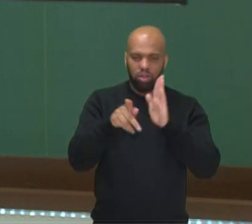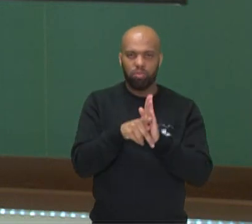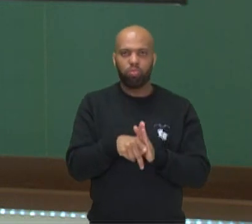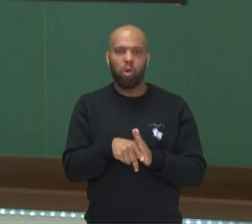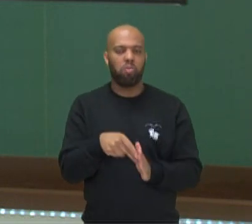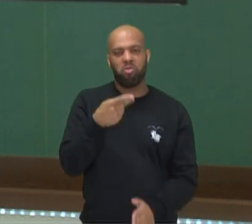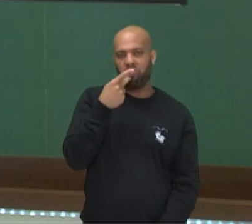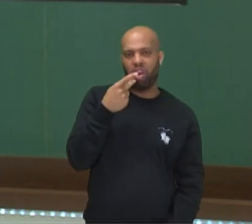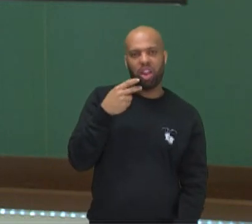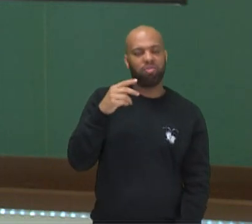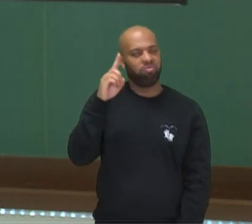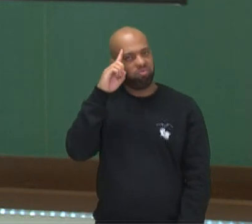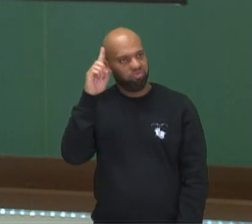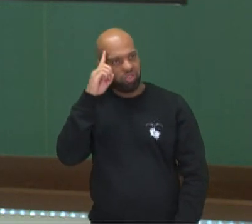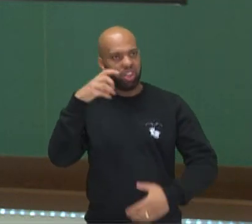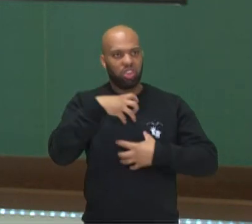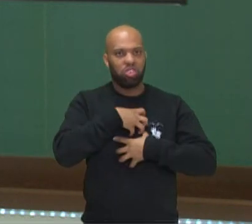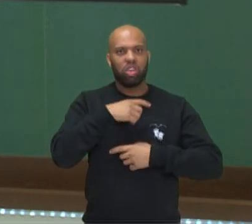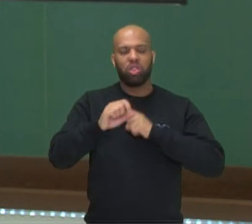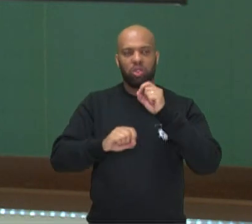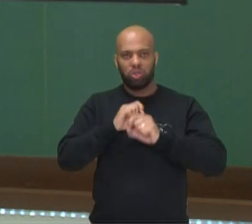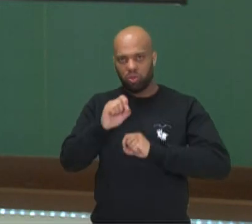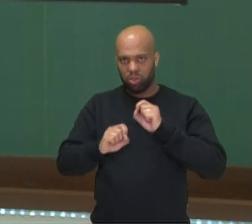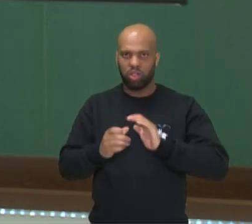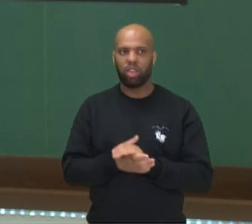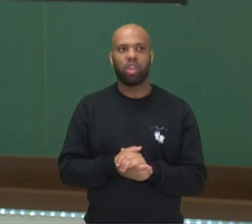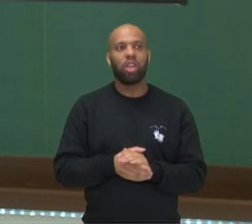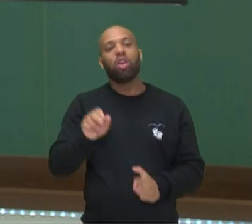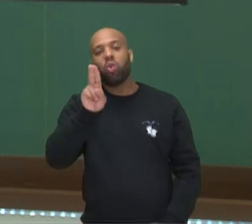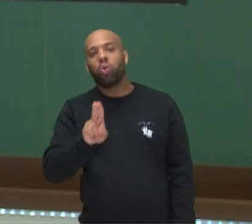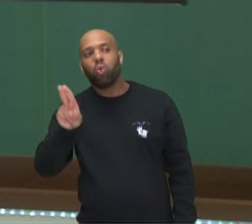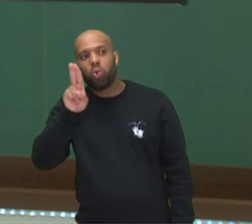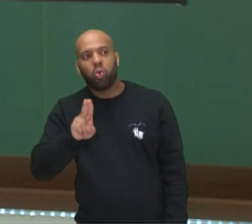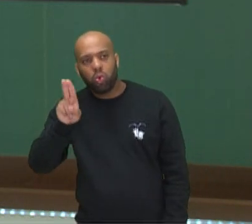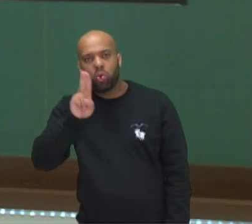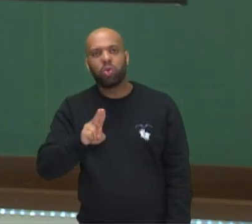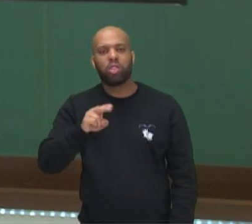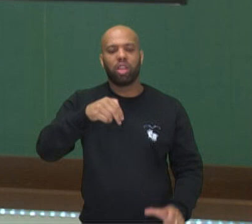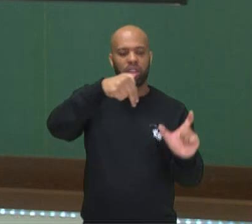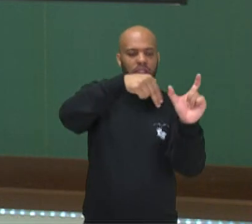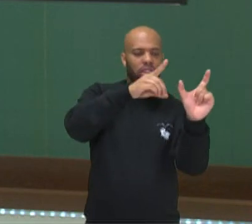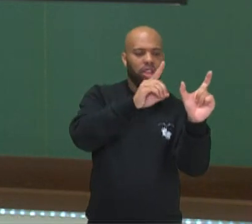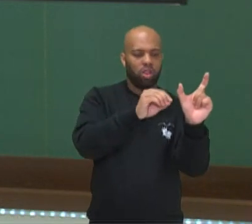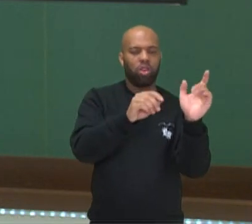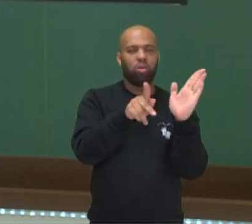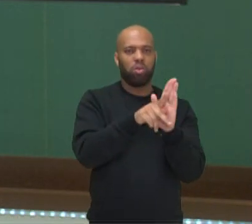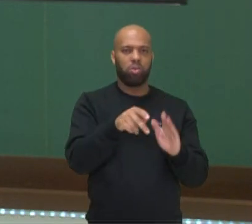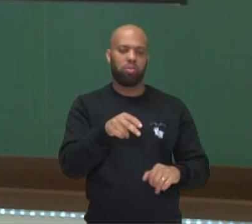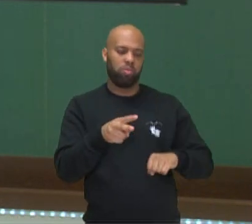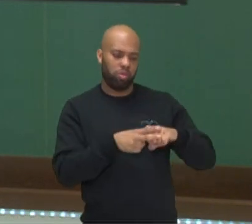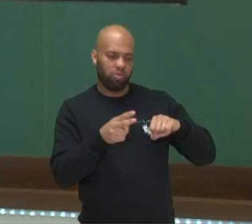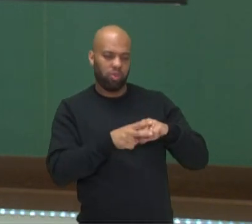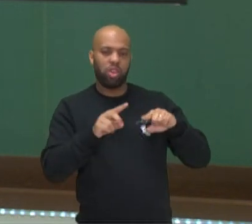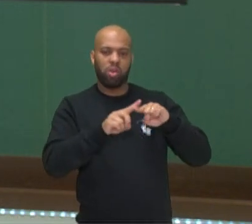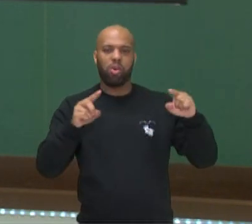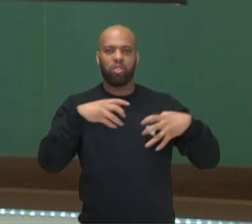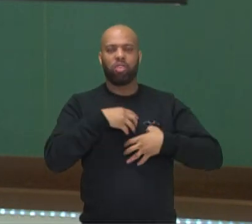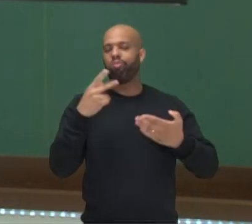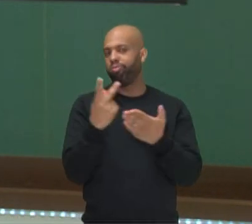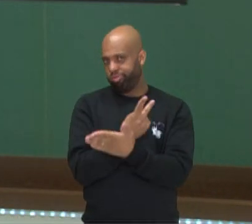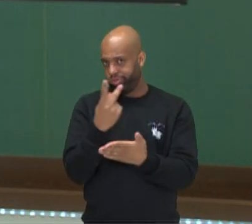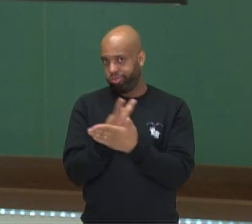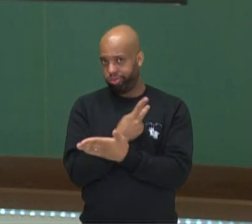no dia a dia, em tom coloquial, utilizam muito os gerúndios dos verbos e de forma